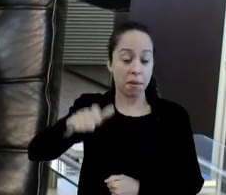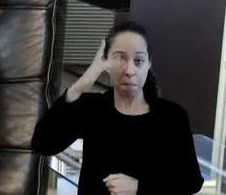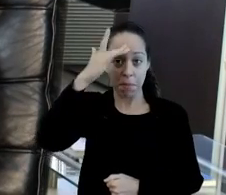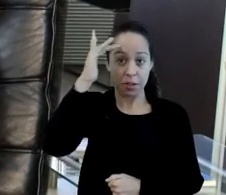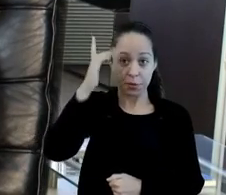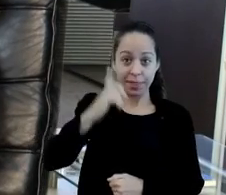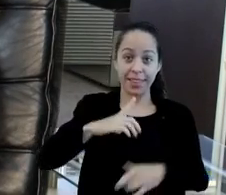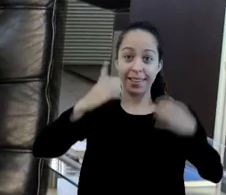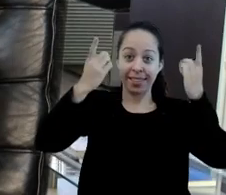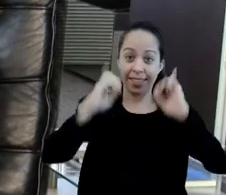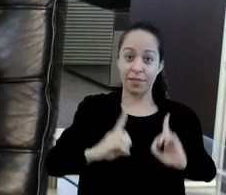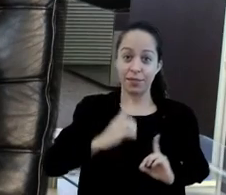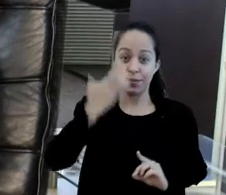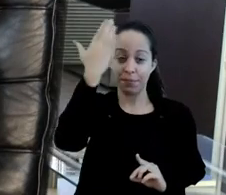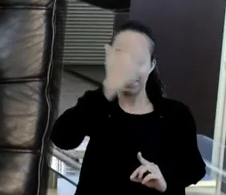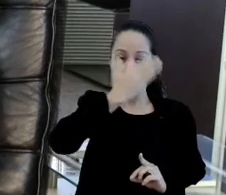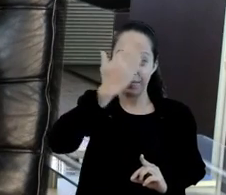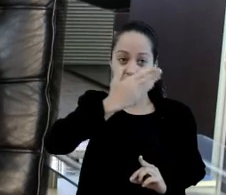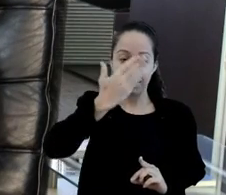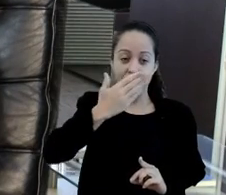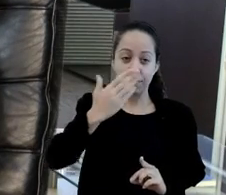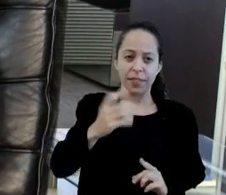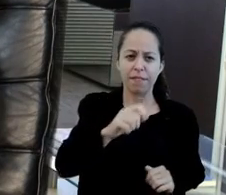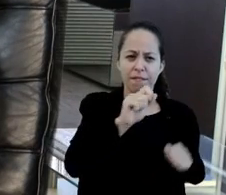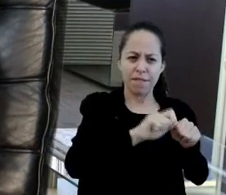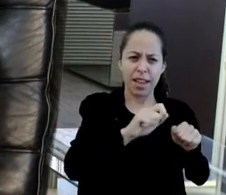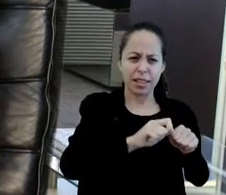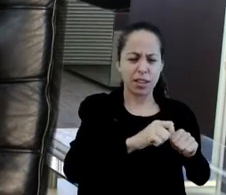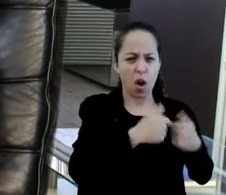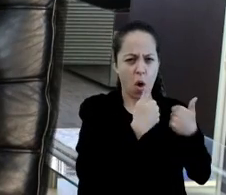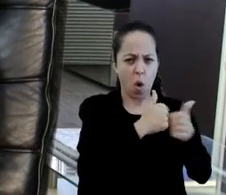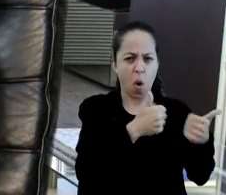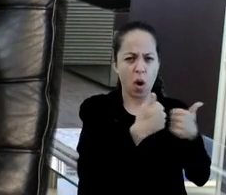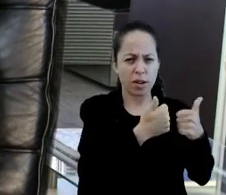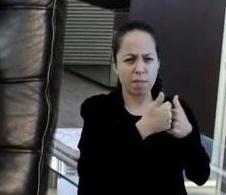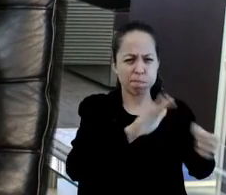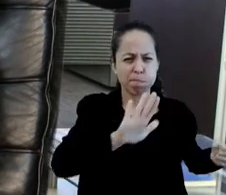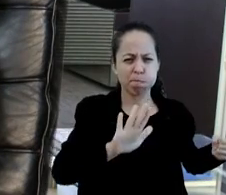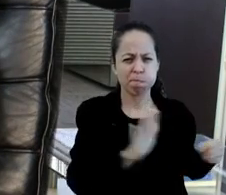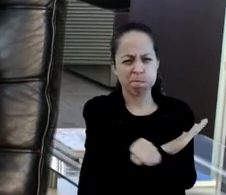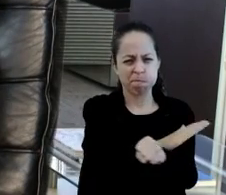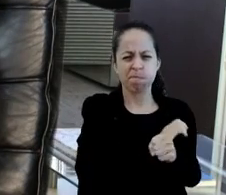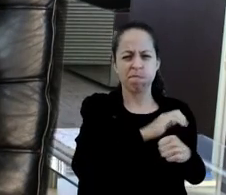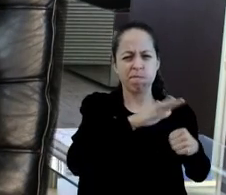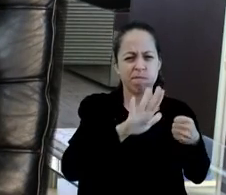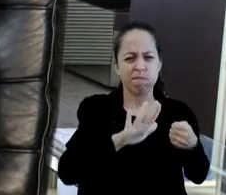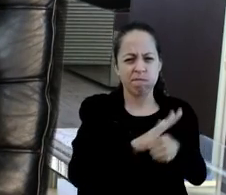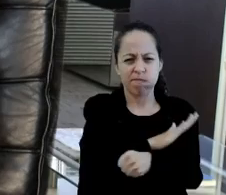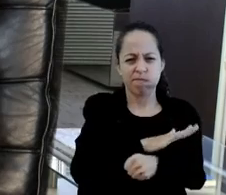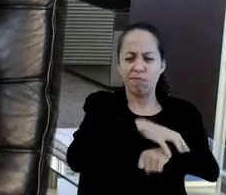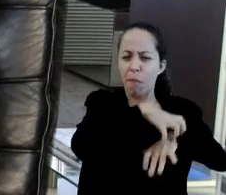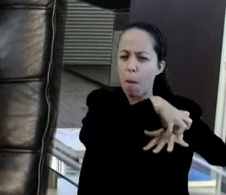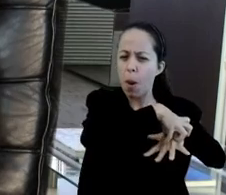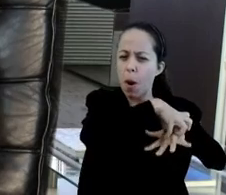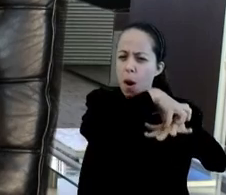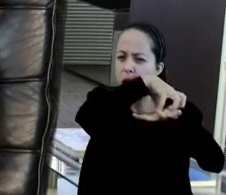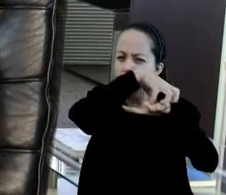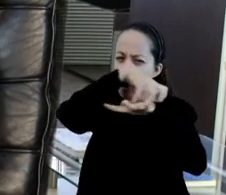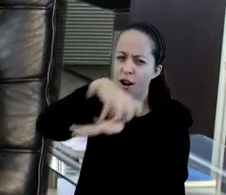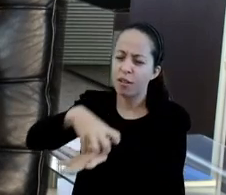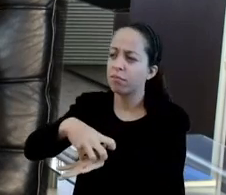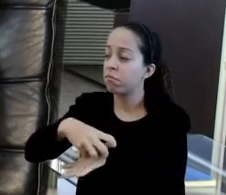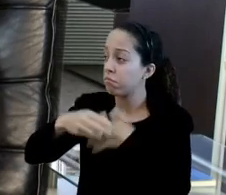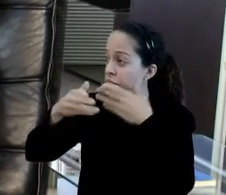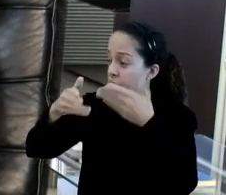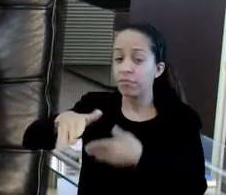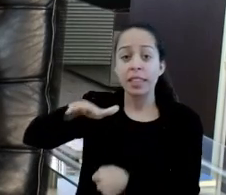visual lotou um ônibus em Taguatinga e eles tiveram assim a tarde melhor que já.